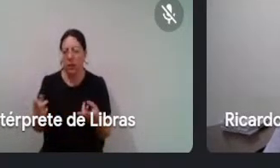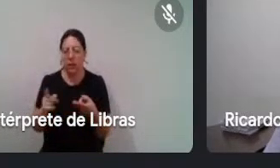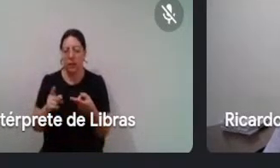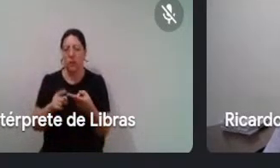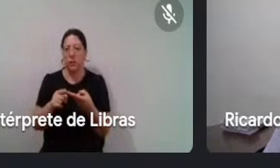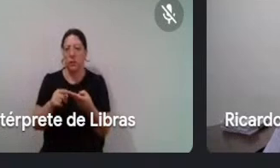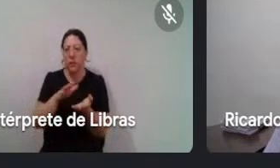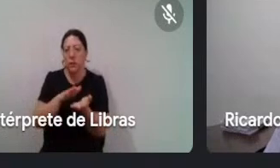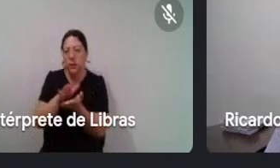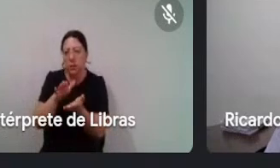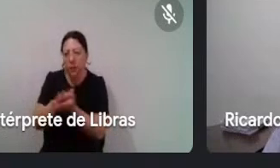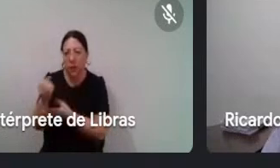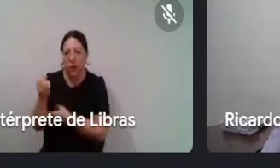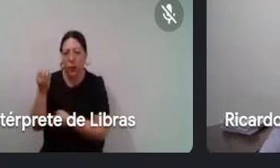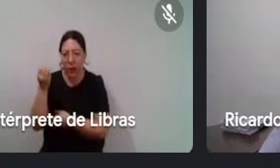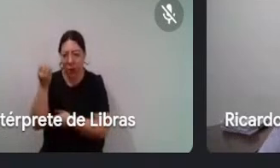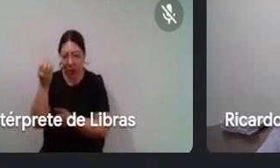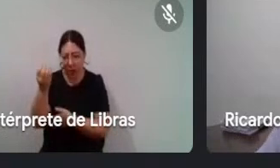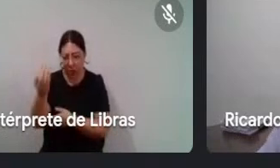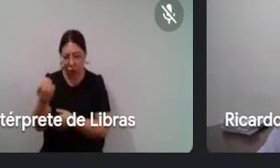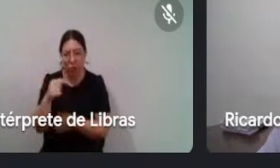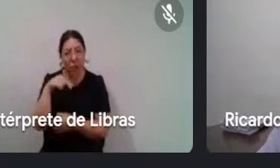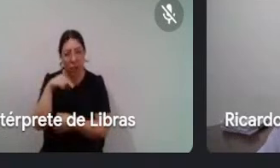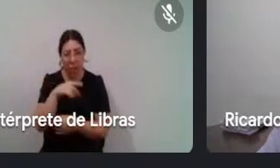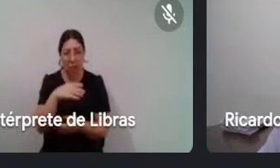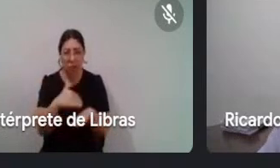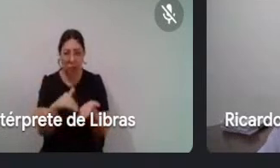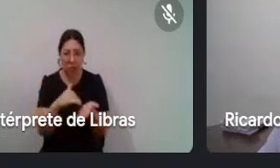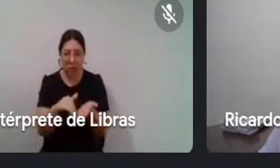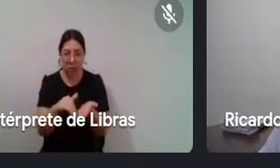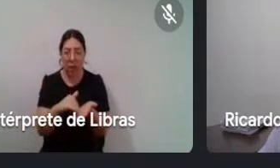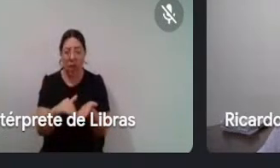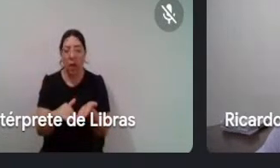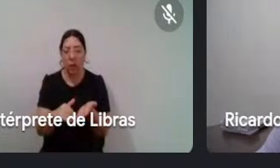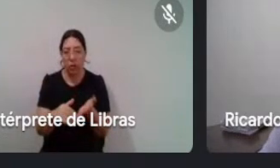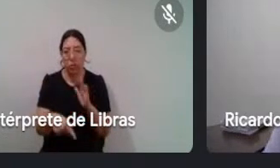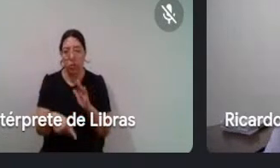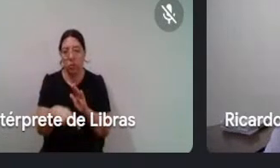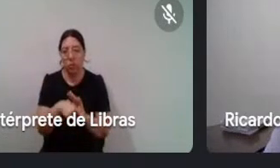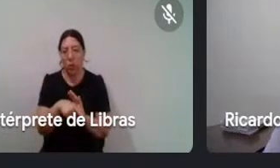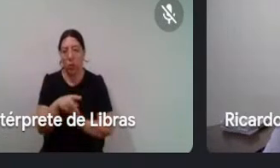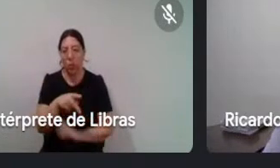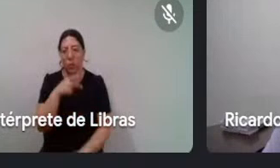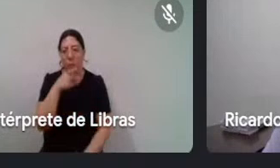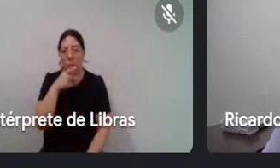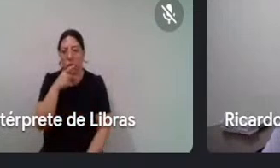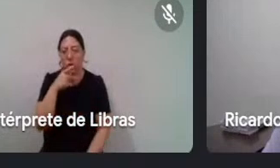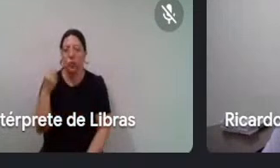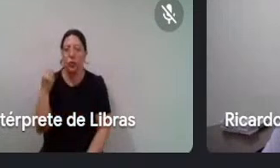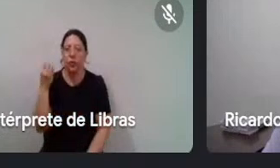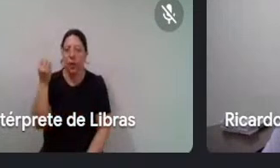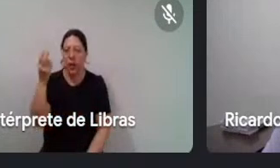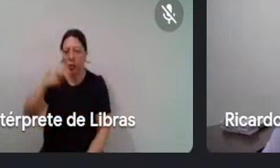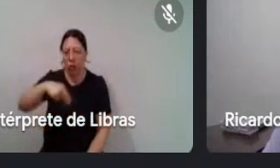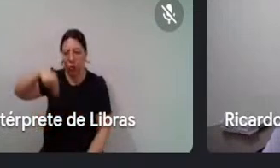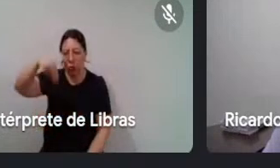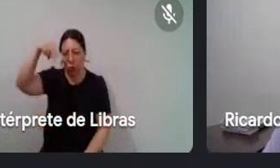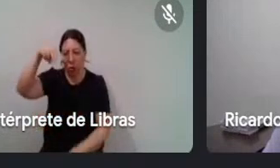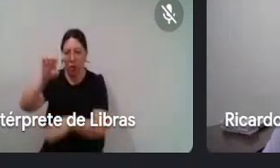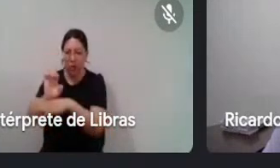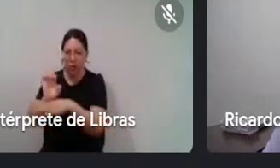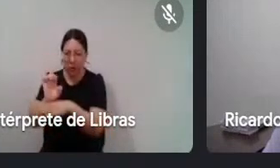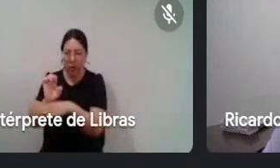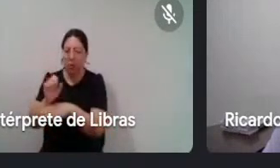incorridas em viagem, que ele é o secretário executivo do partido, em viagem ao norte do estado. Então, considerei essa